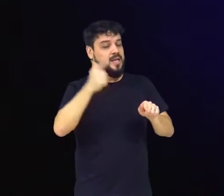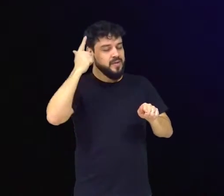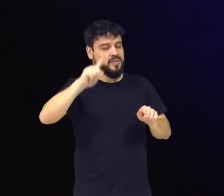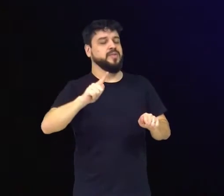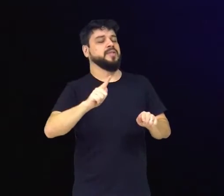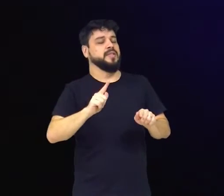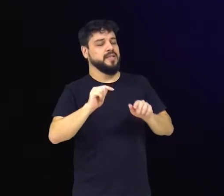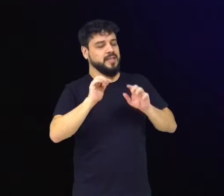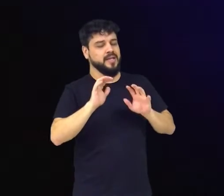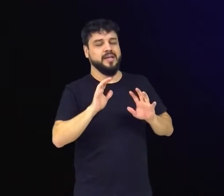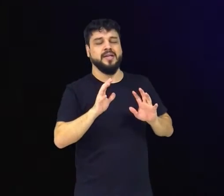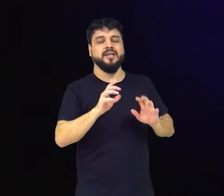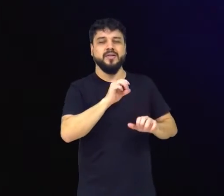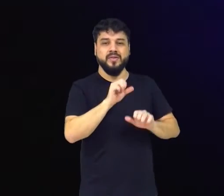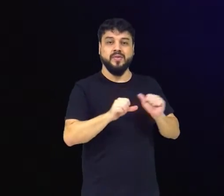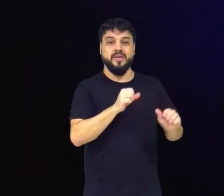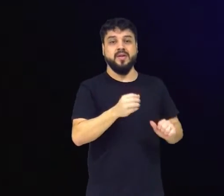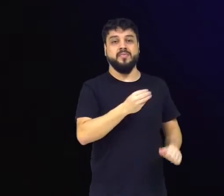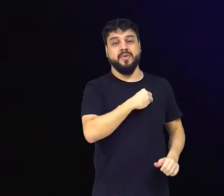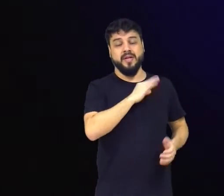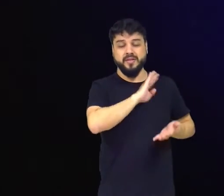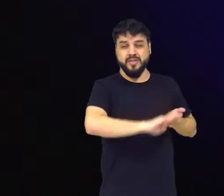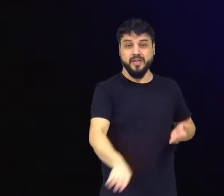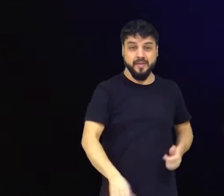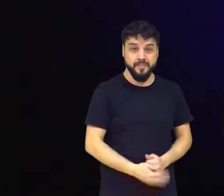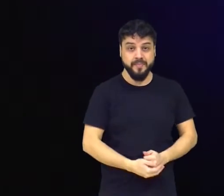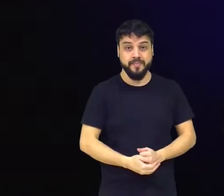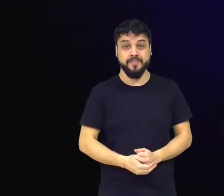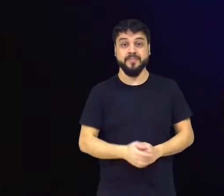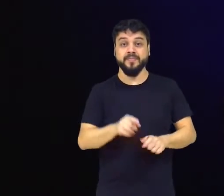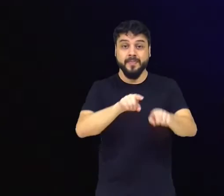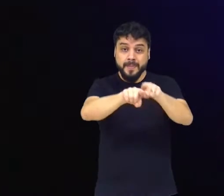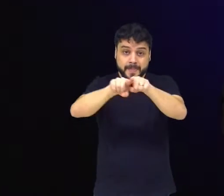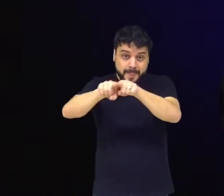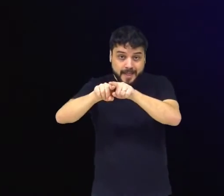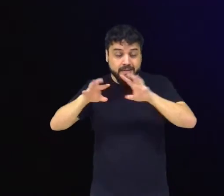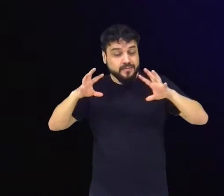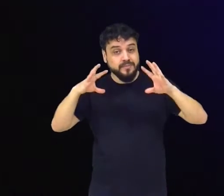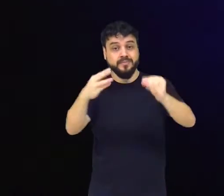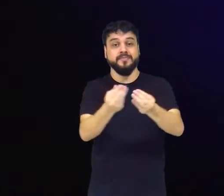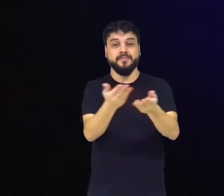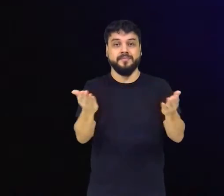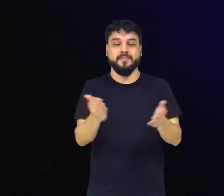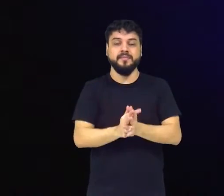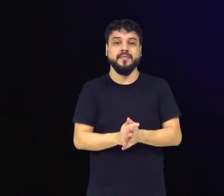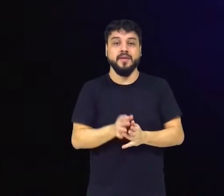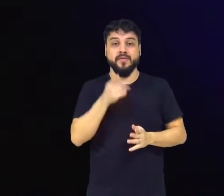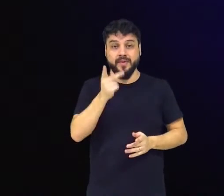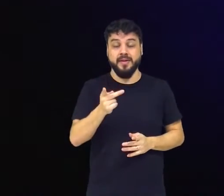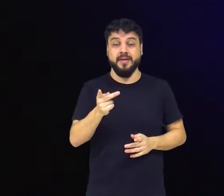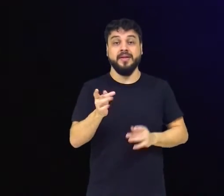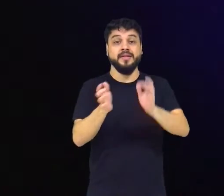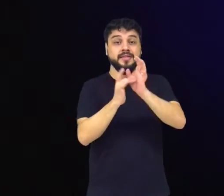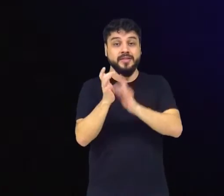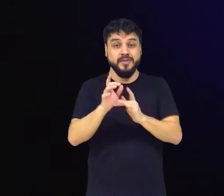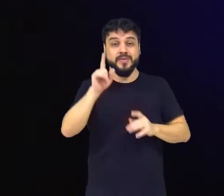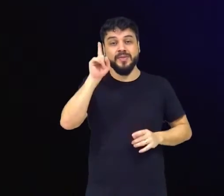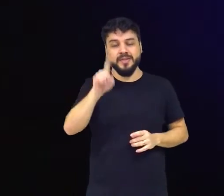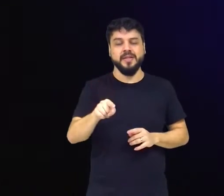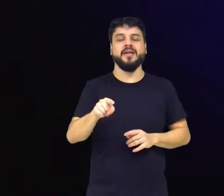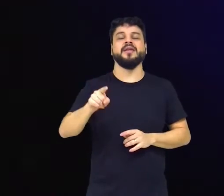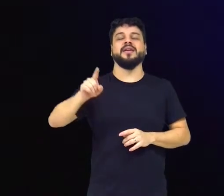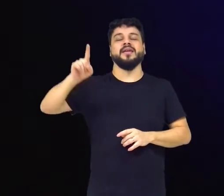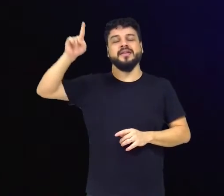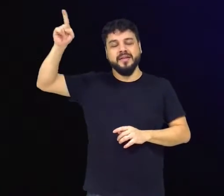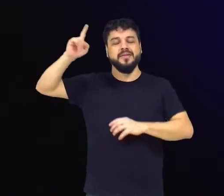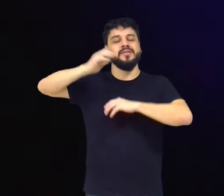irmã, amigo e amiga, você que participa conosco desse culto, é fato dizer que Jesus é o consolo de Deus para a tua